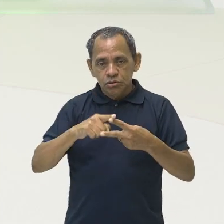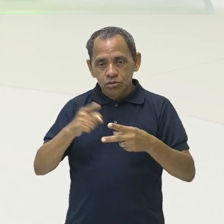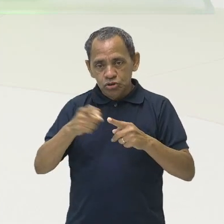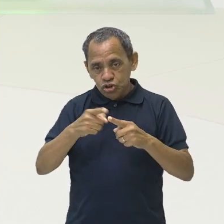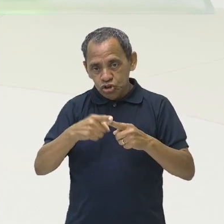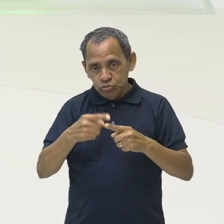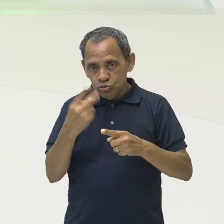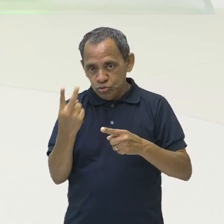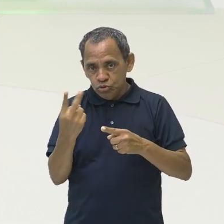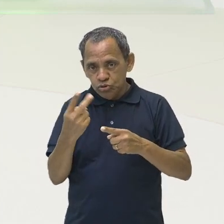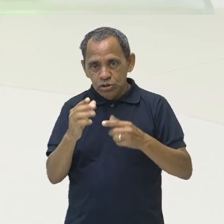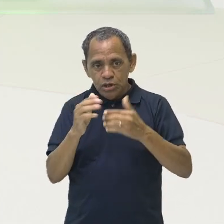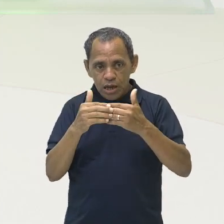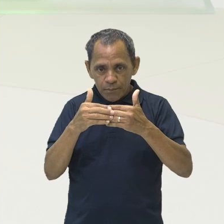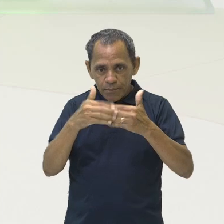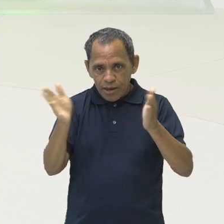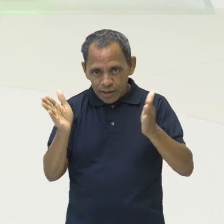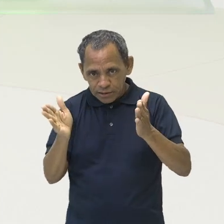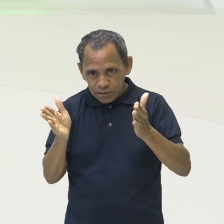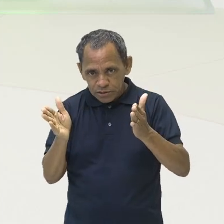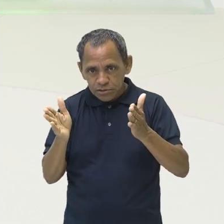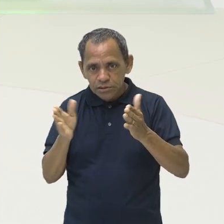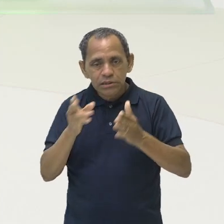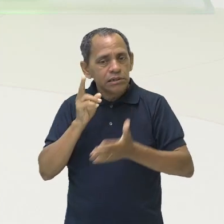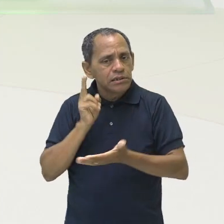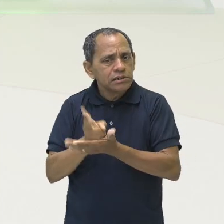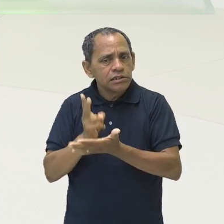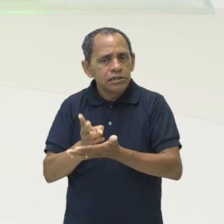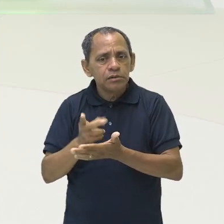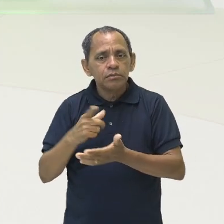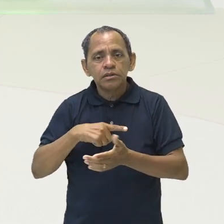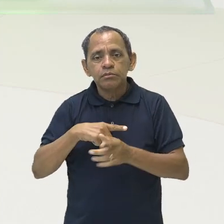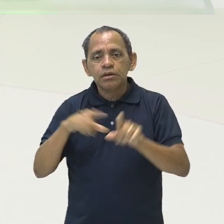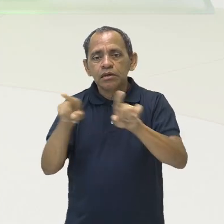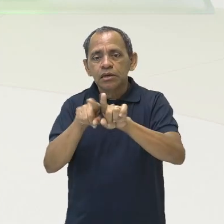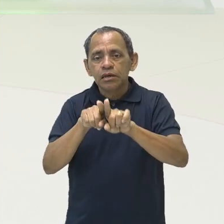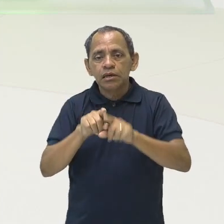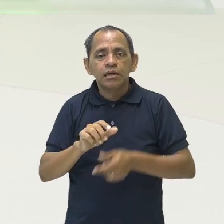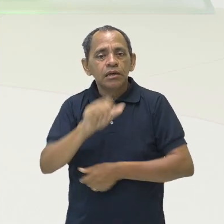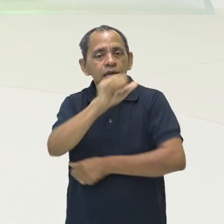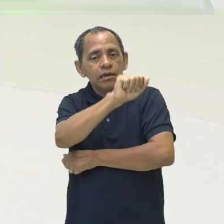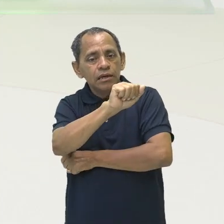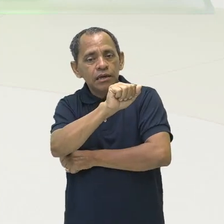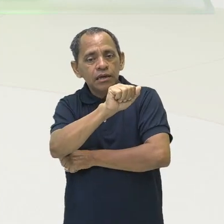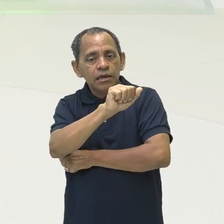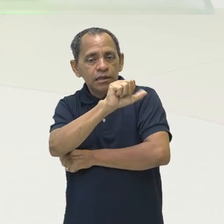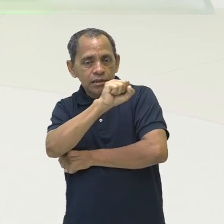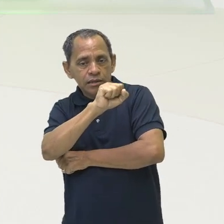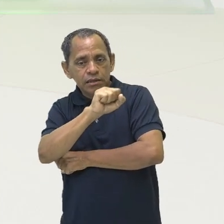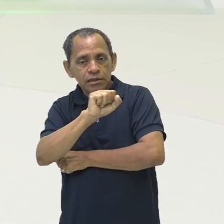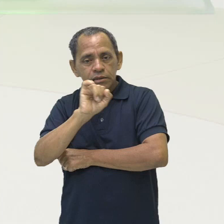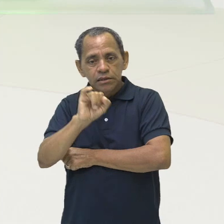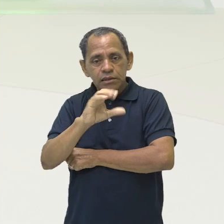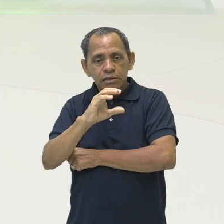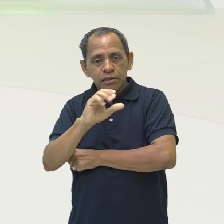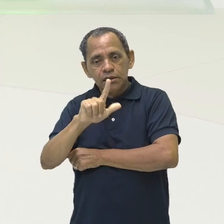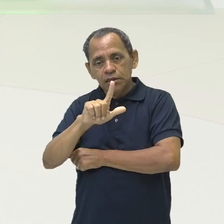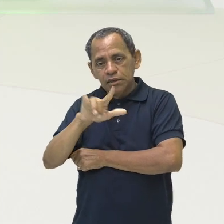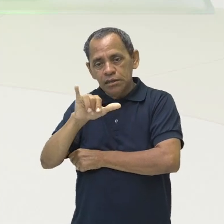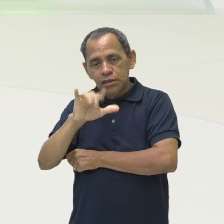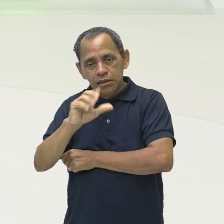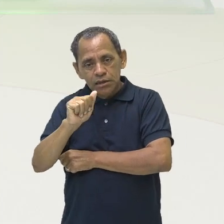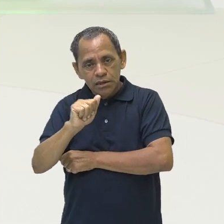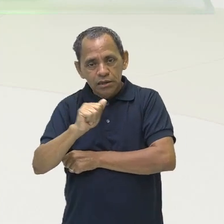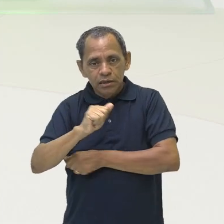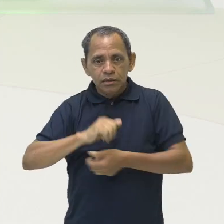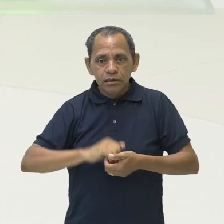Cadeias abertas, sendo que a cadeia aberta, ela também pode ser chamada de acíclica. Por quê? Porque se